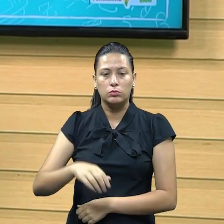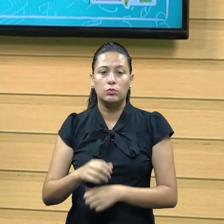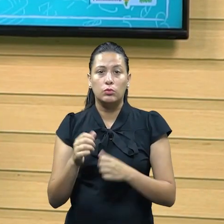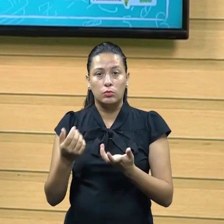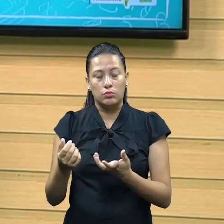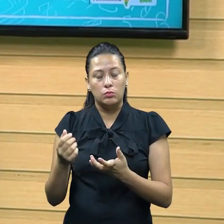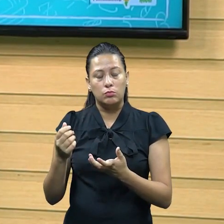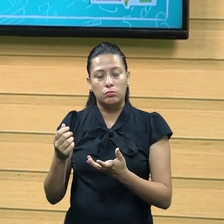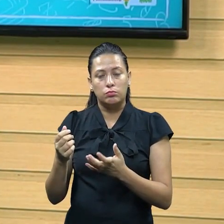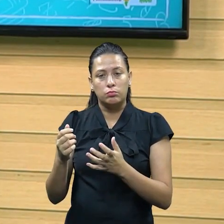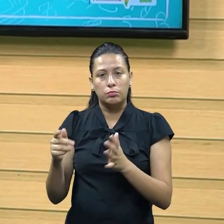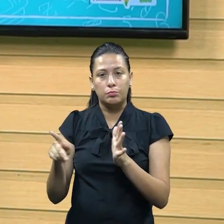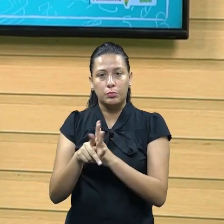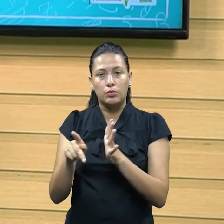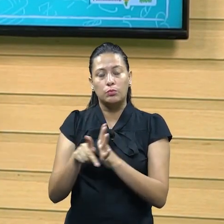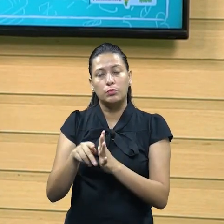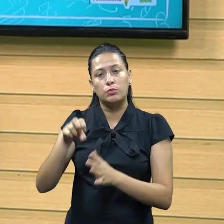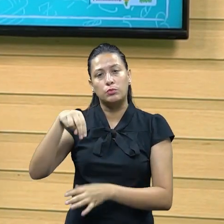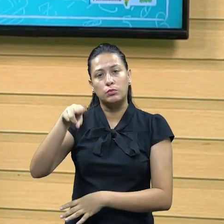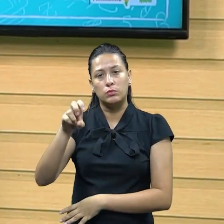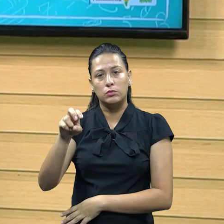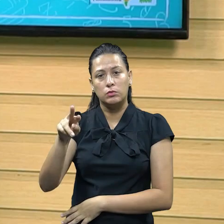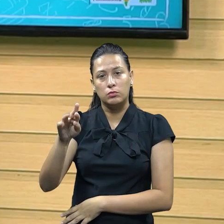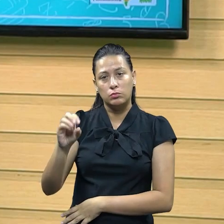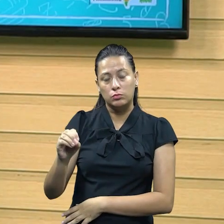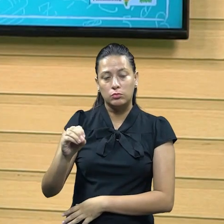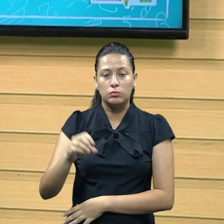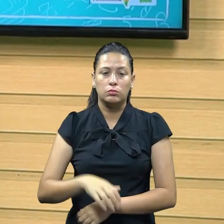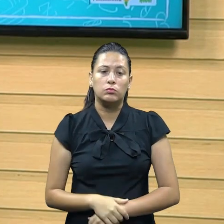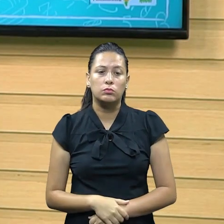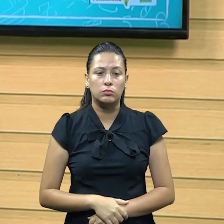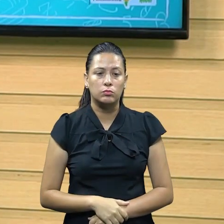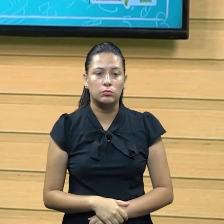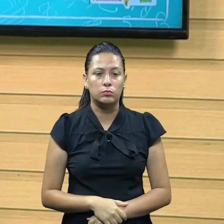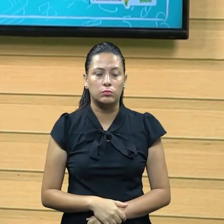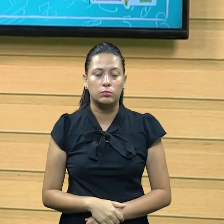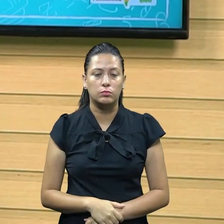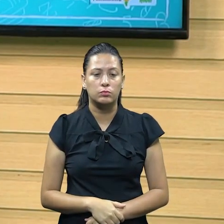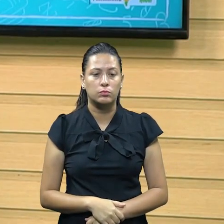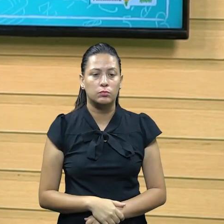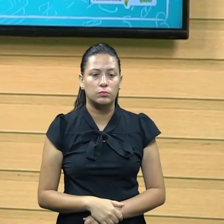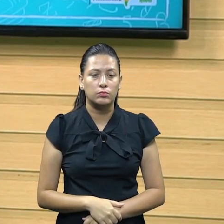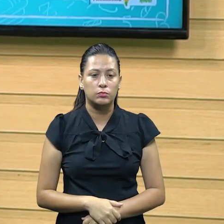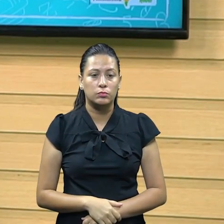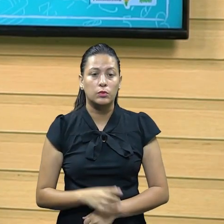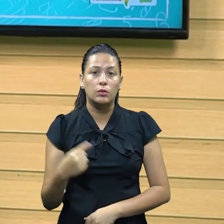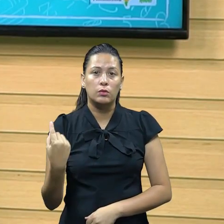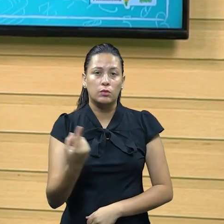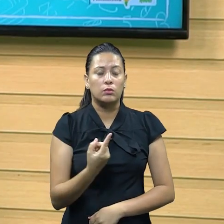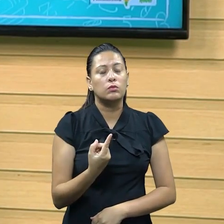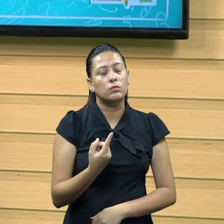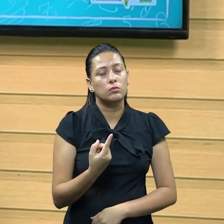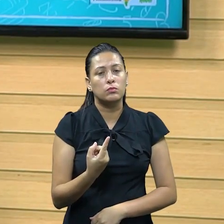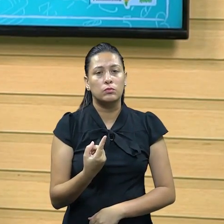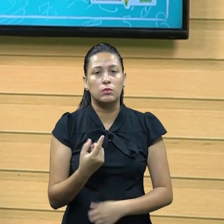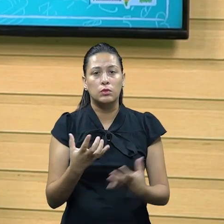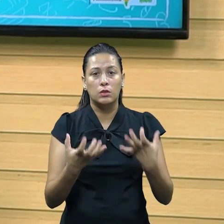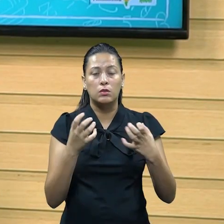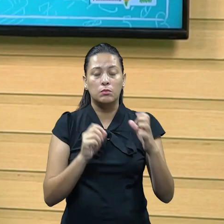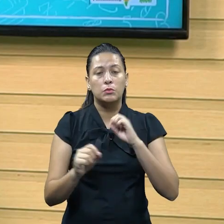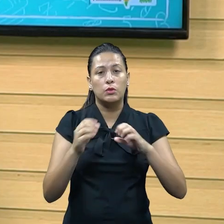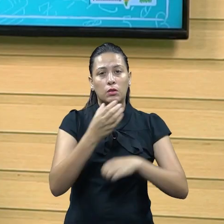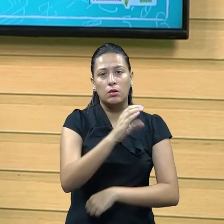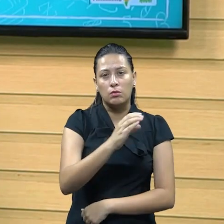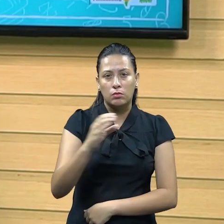abaixo da impedância, justamente para que seja aterrado. Porque o que nós queremos é que esta corrente de fuga, essa